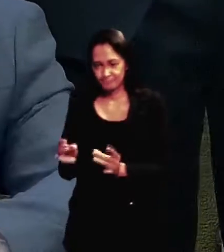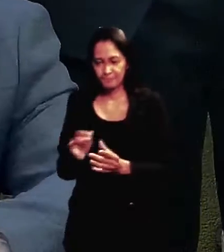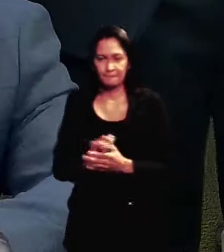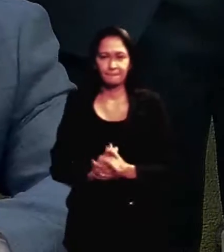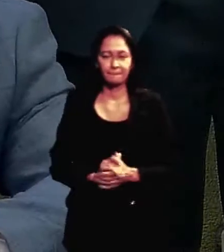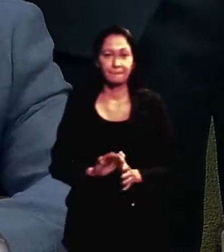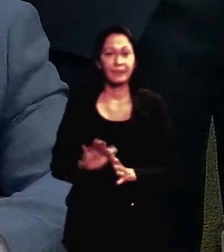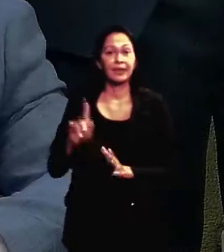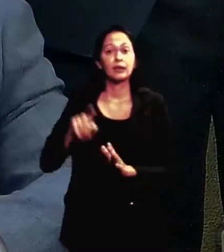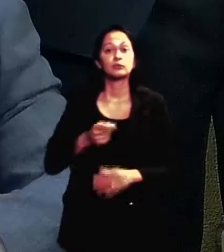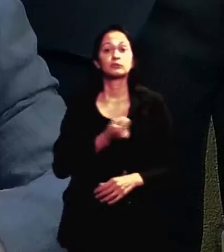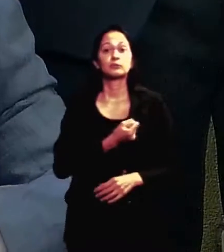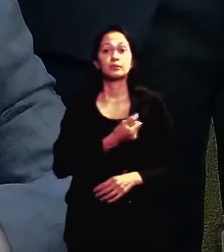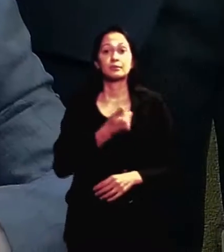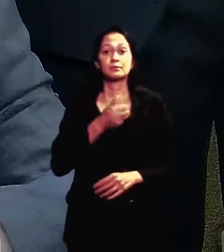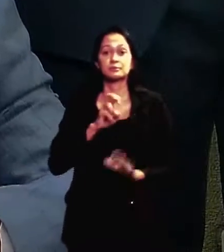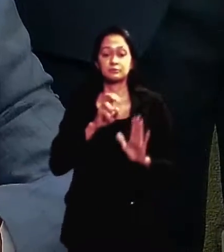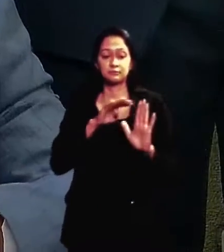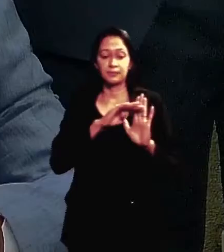Item 15 da pauta.